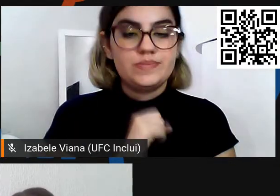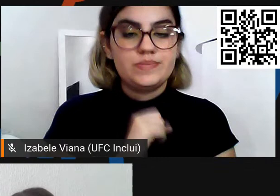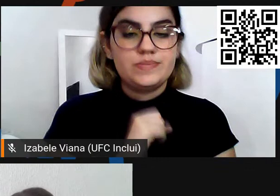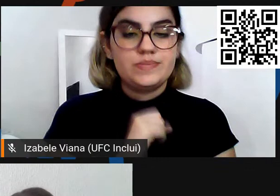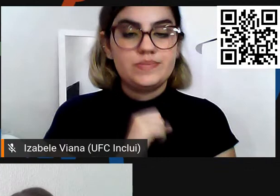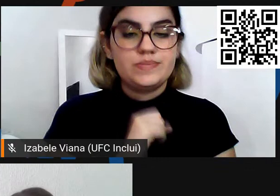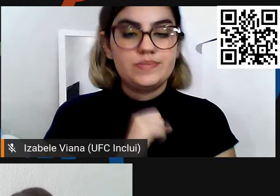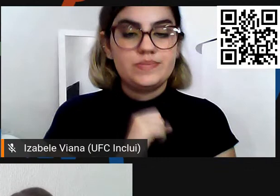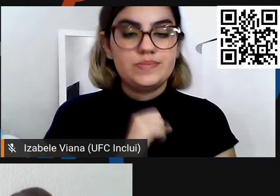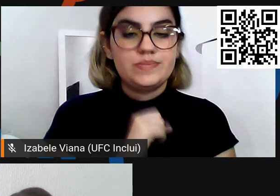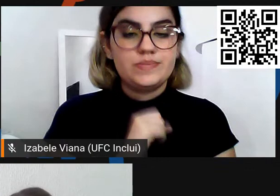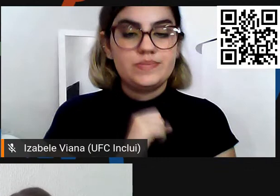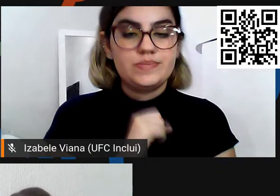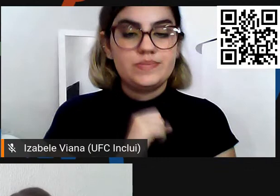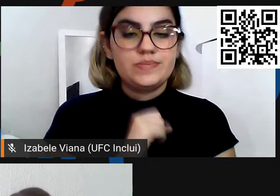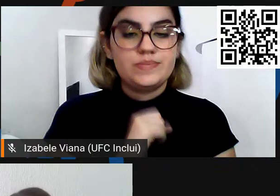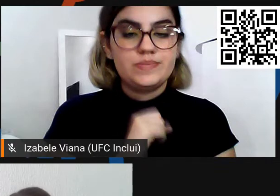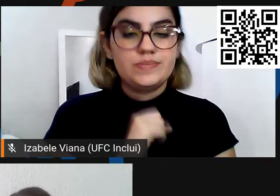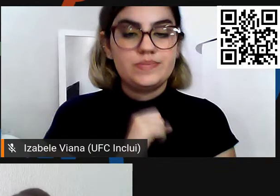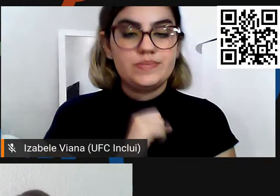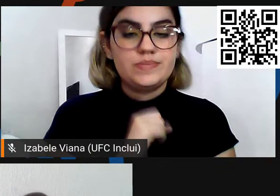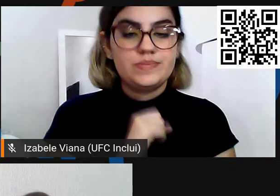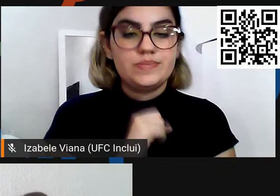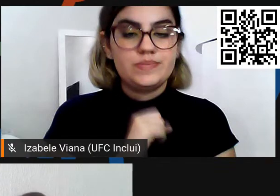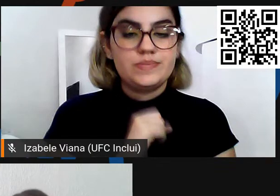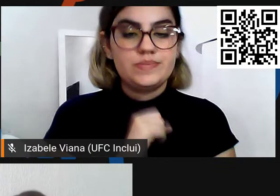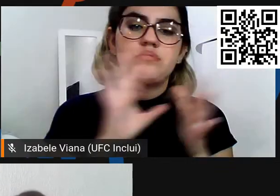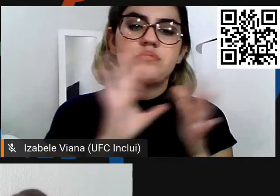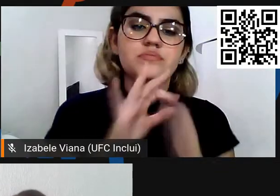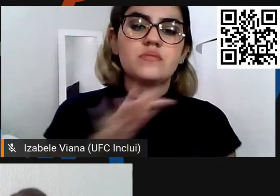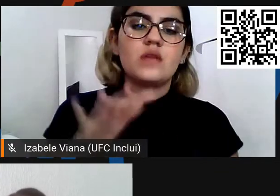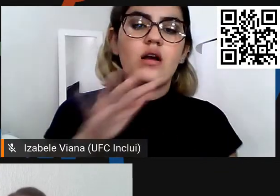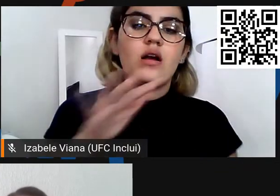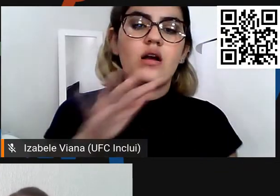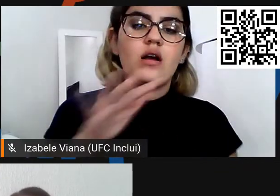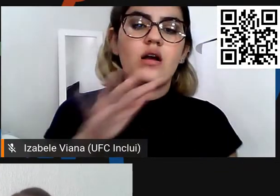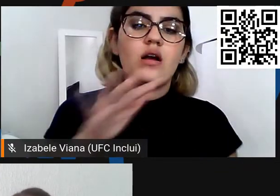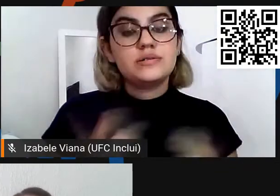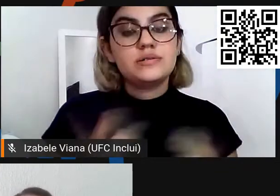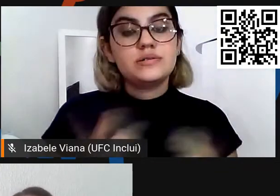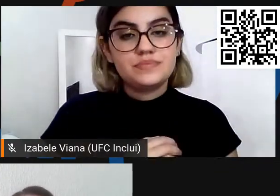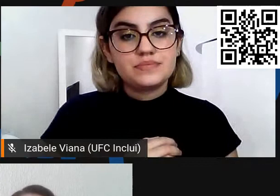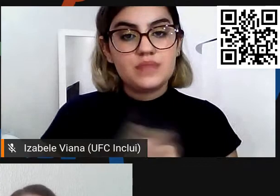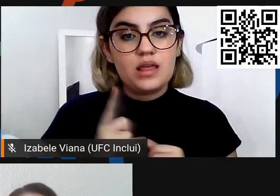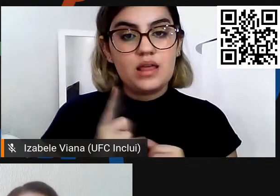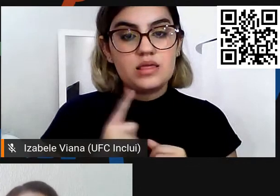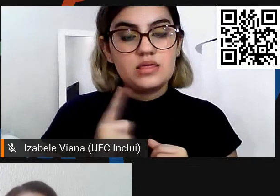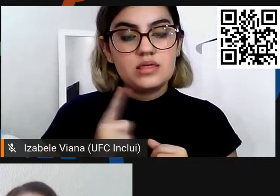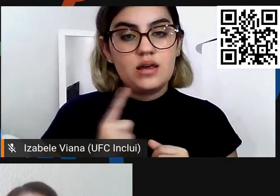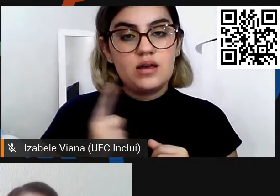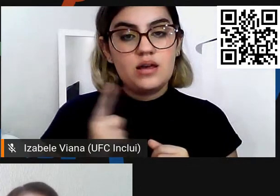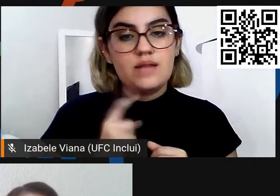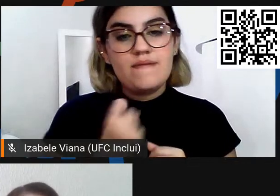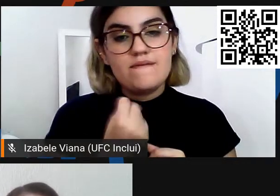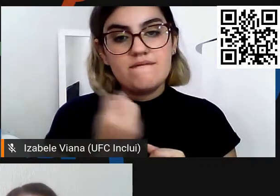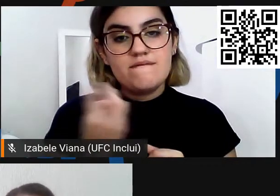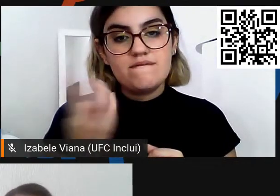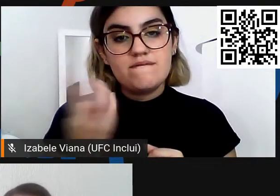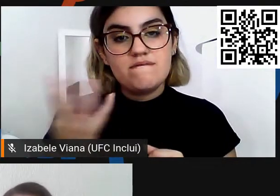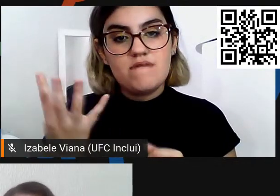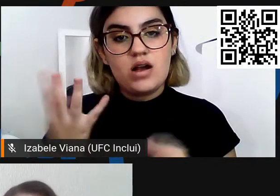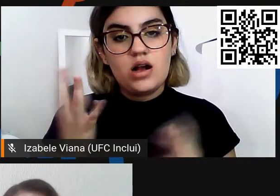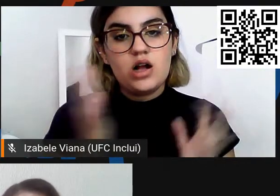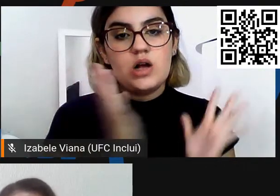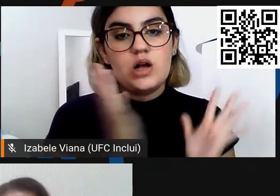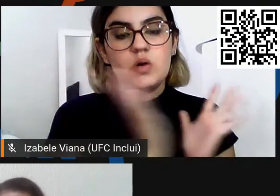na área de humanas? Então, tem várias organizações, do mesmo jeito que eu falei a Cochrane, né? Eu falo de sopa de letrinha, mas lá vou eu